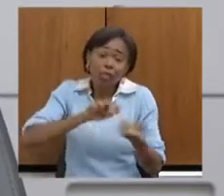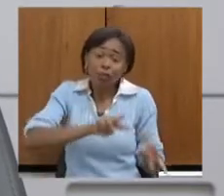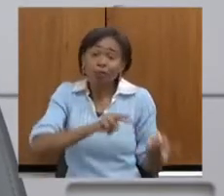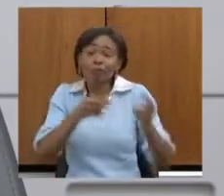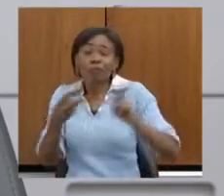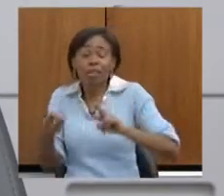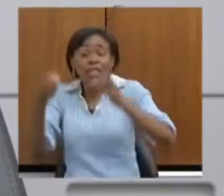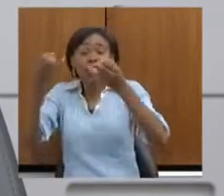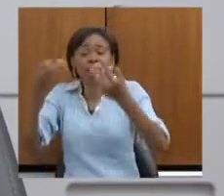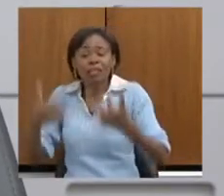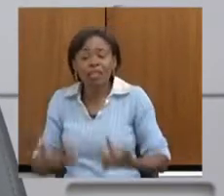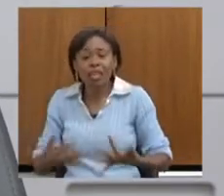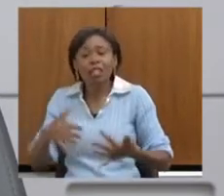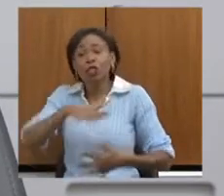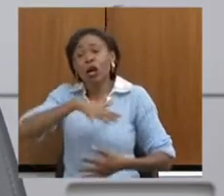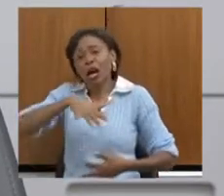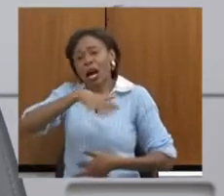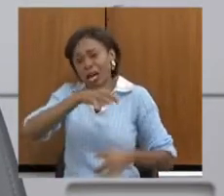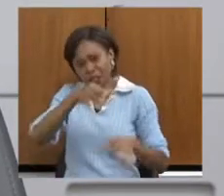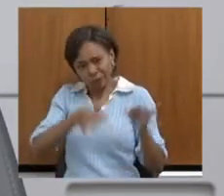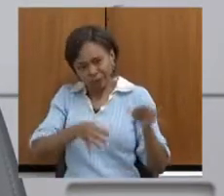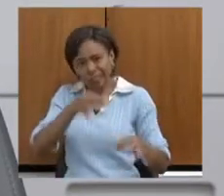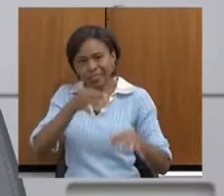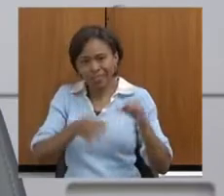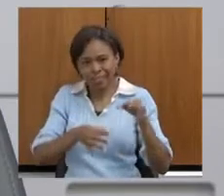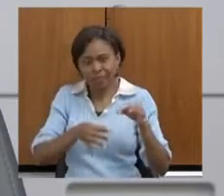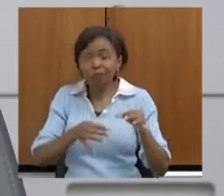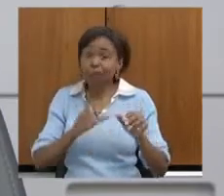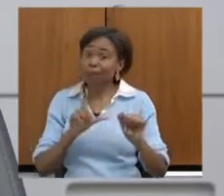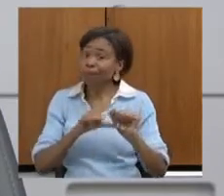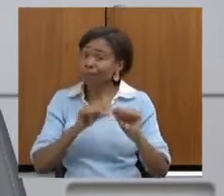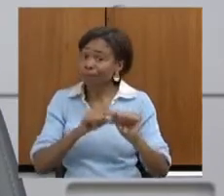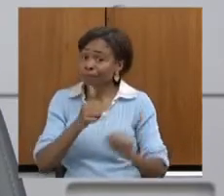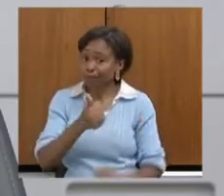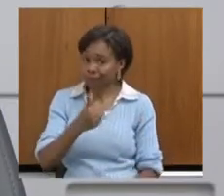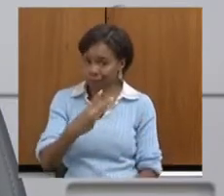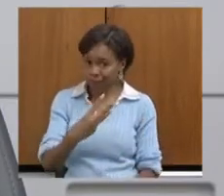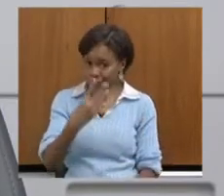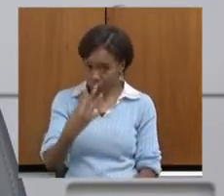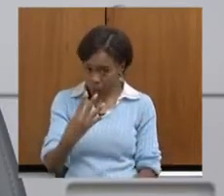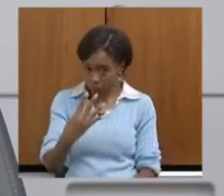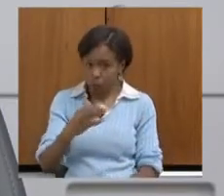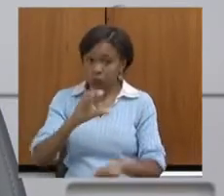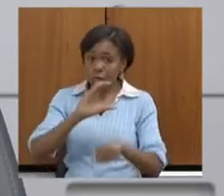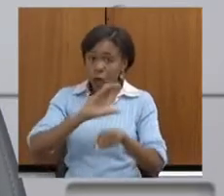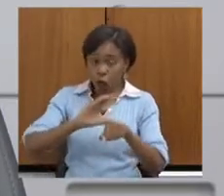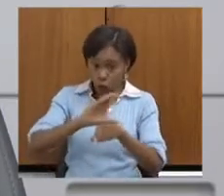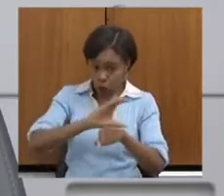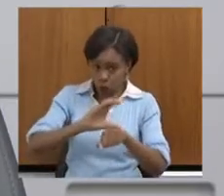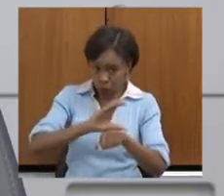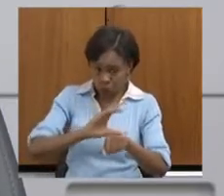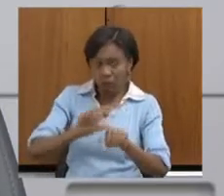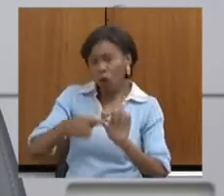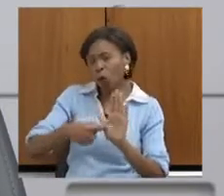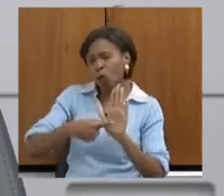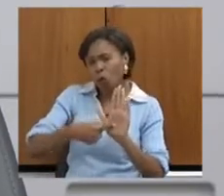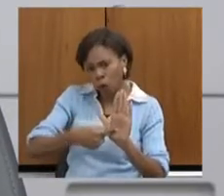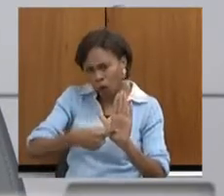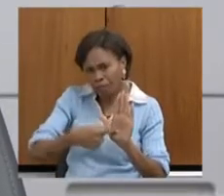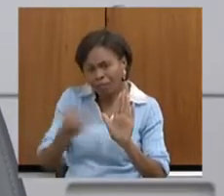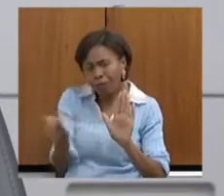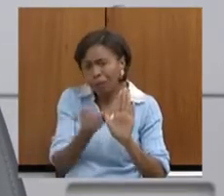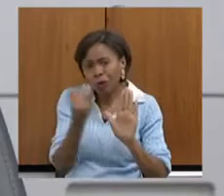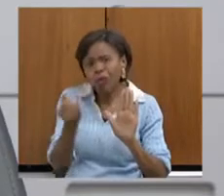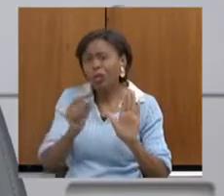linguagem jurídica o e de fato o artigo 134 da Constituição Federal confere um papel de relevância